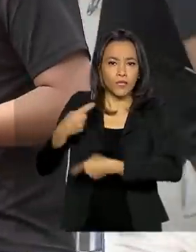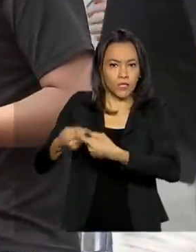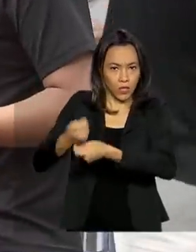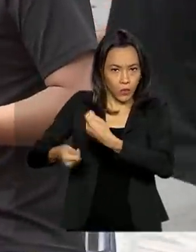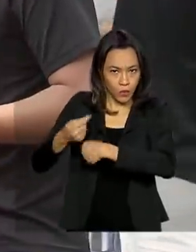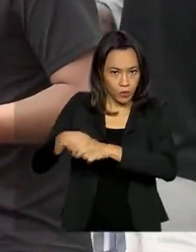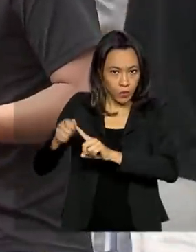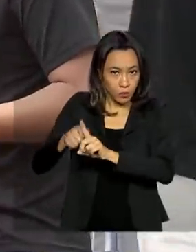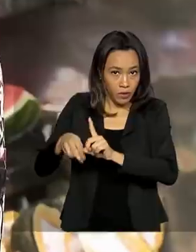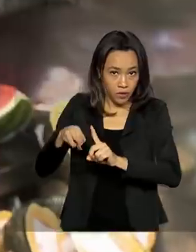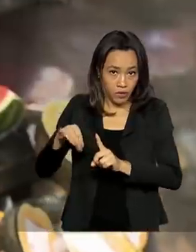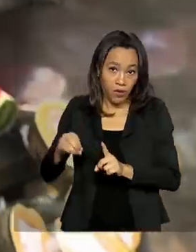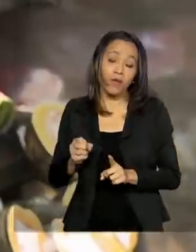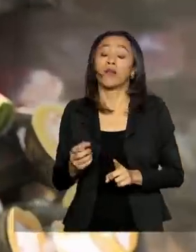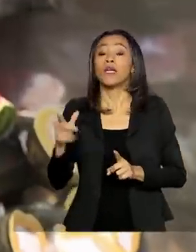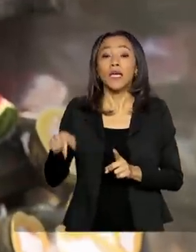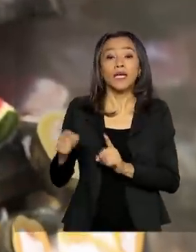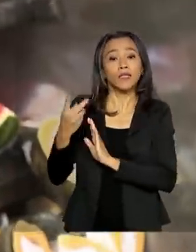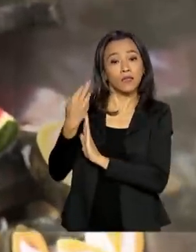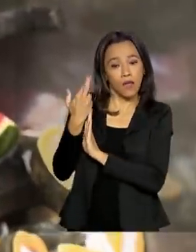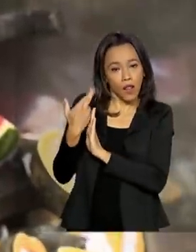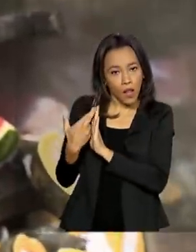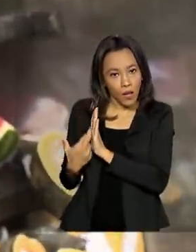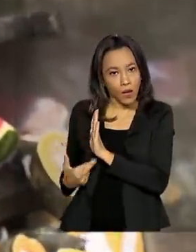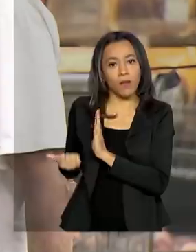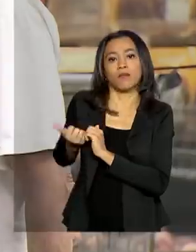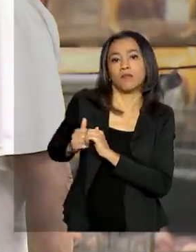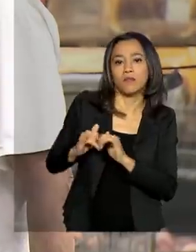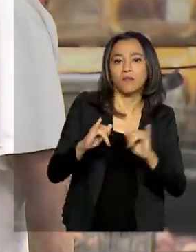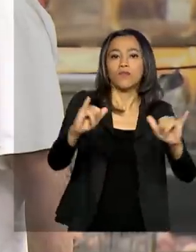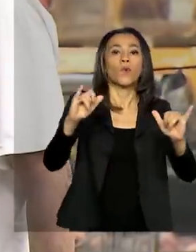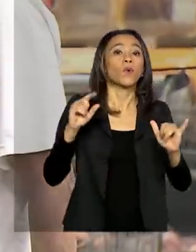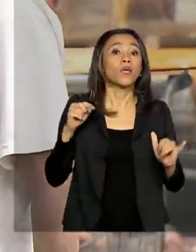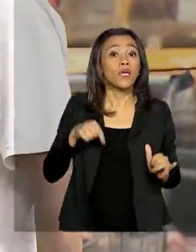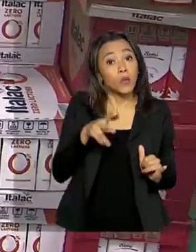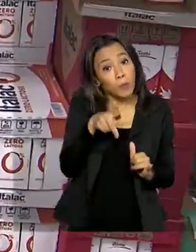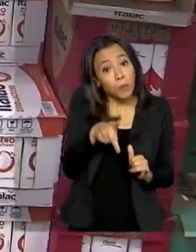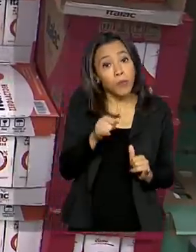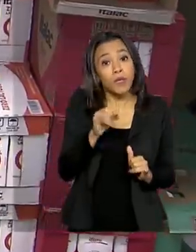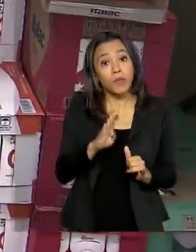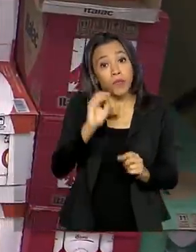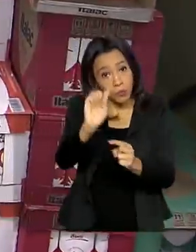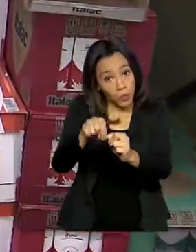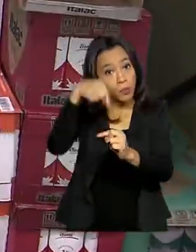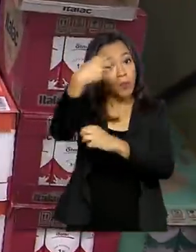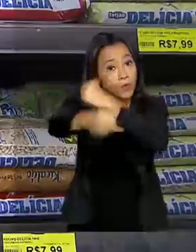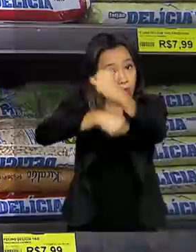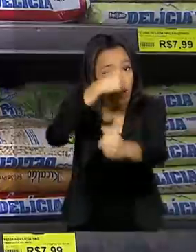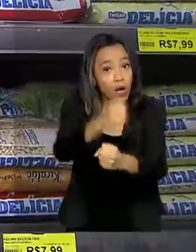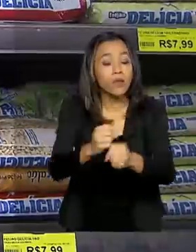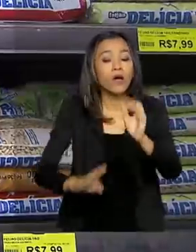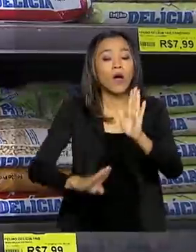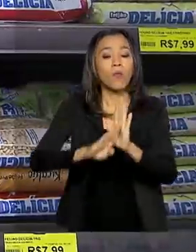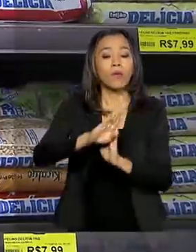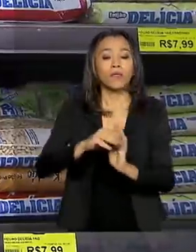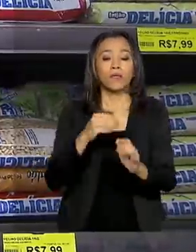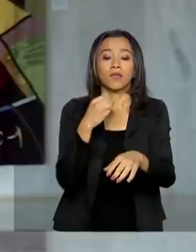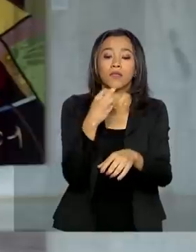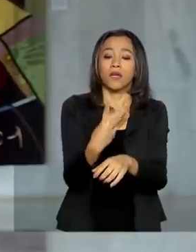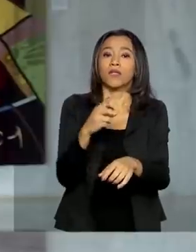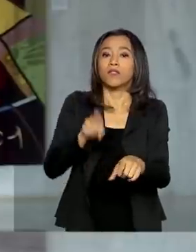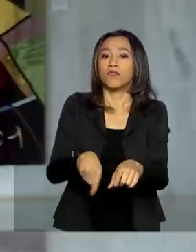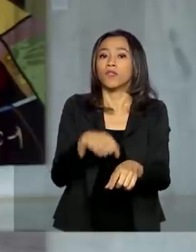acordo com os números do boletim, a expectativa é de que o PIB do ano que vem cresça 3,20%.